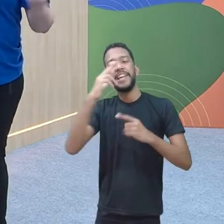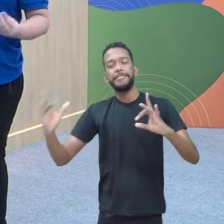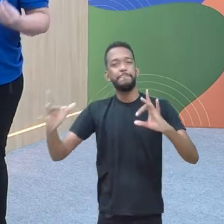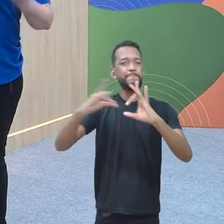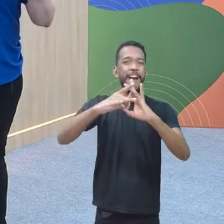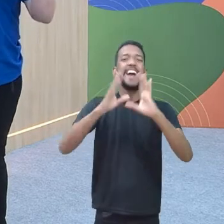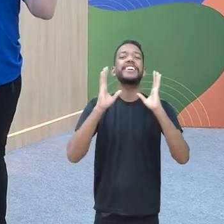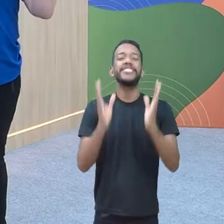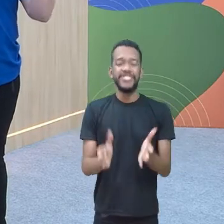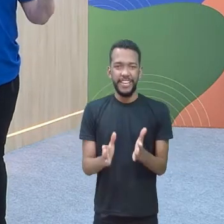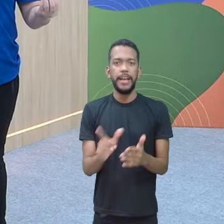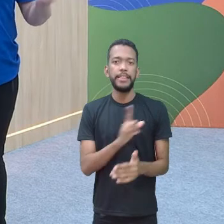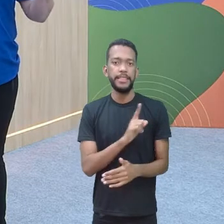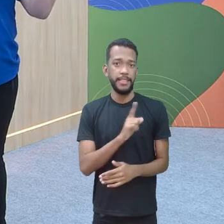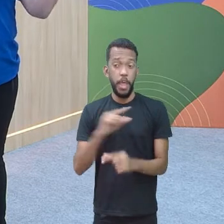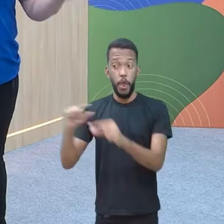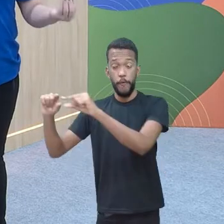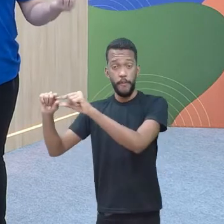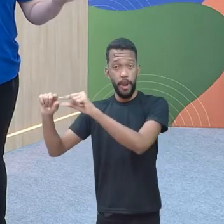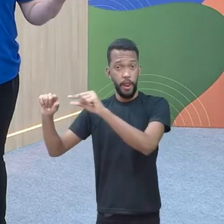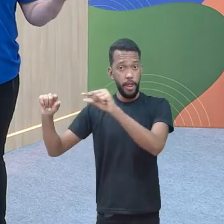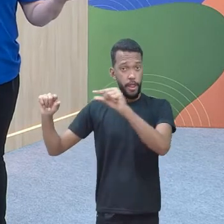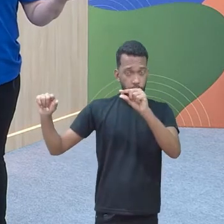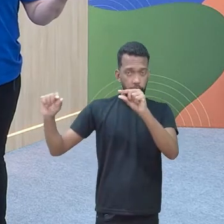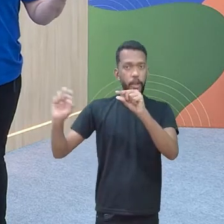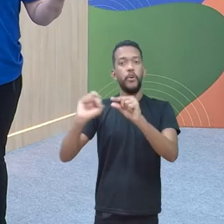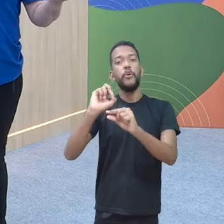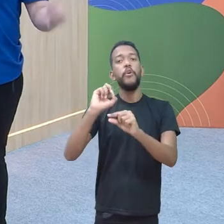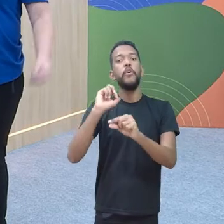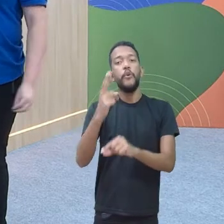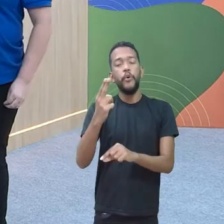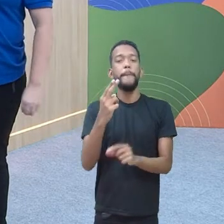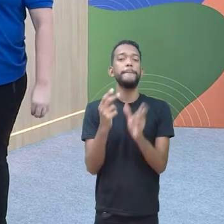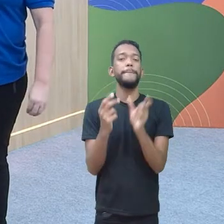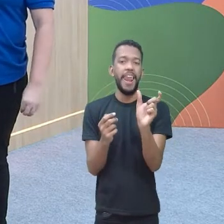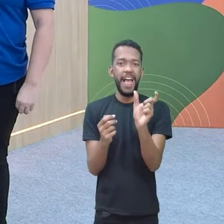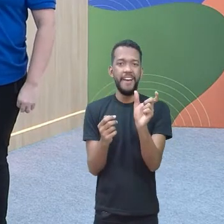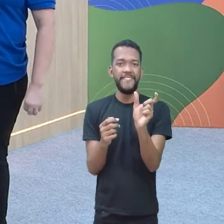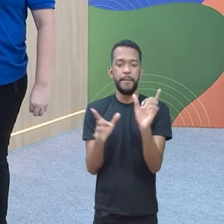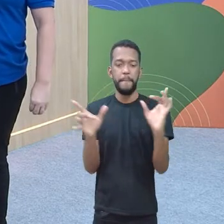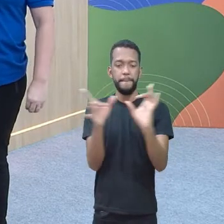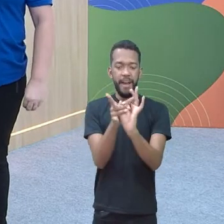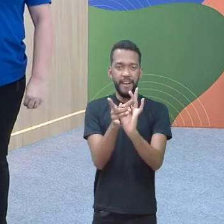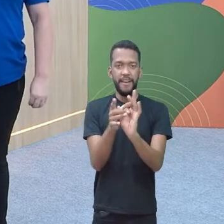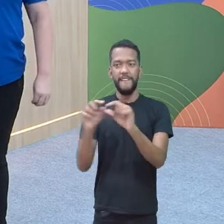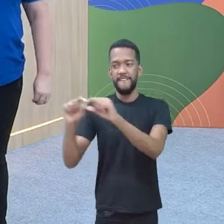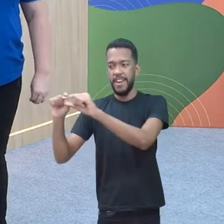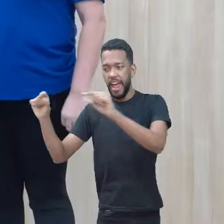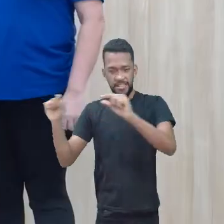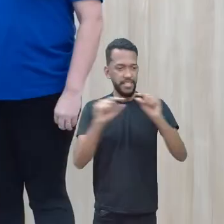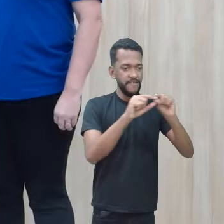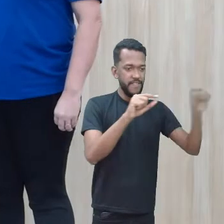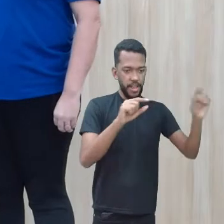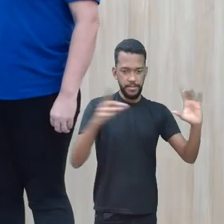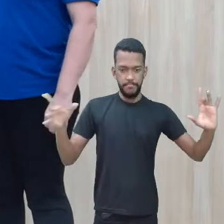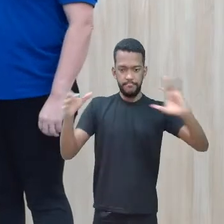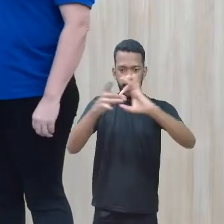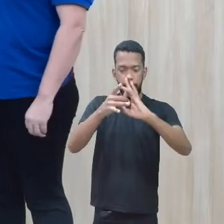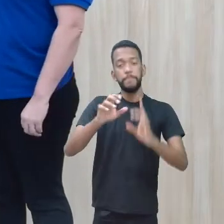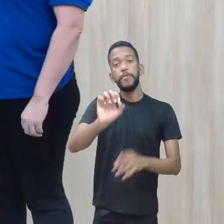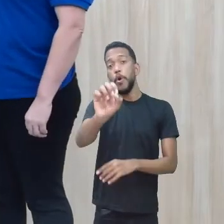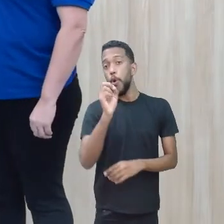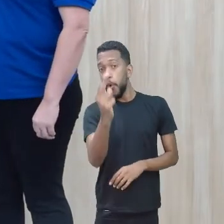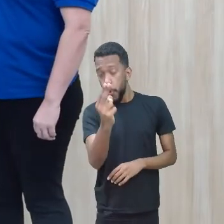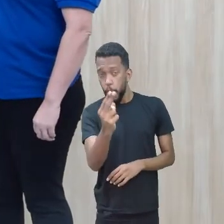conecta uma oração ou palavra. Então, o que é conjunção? Vamos